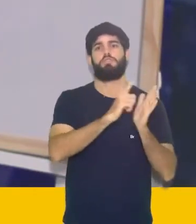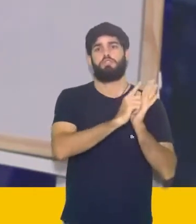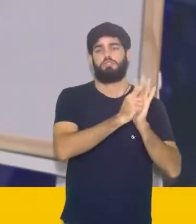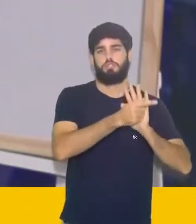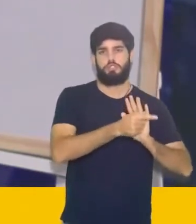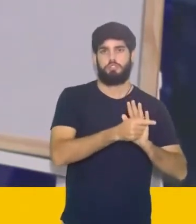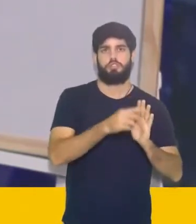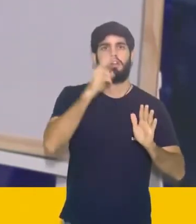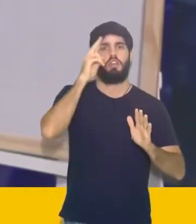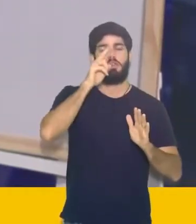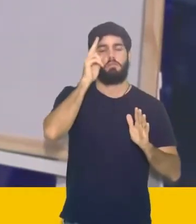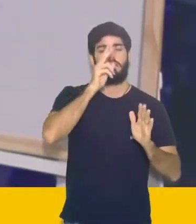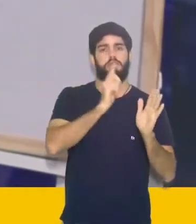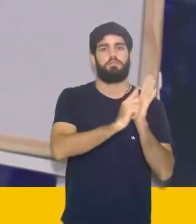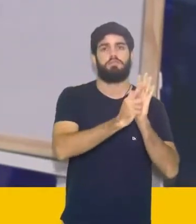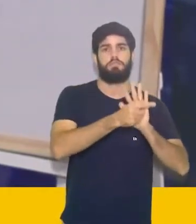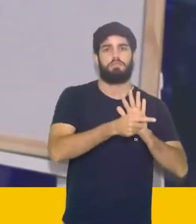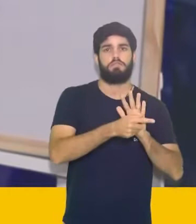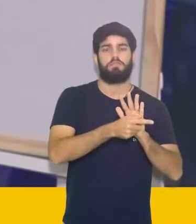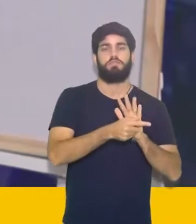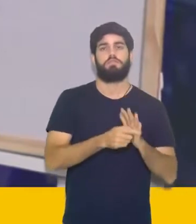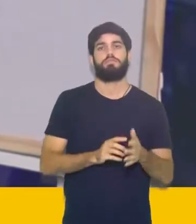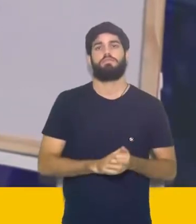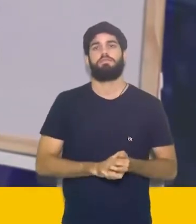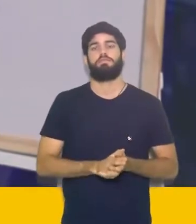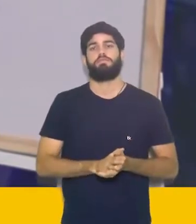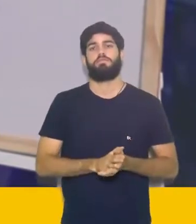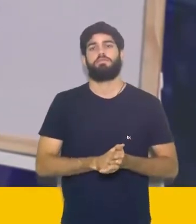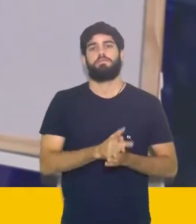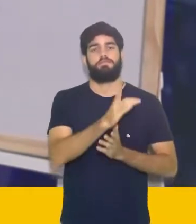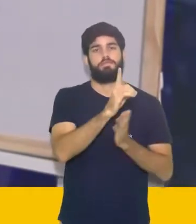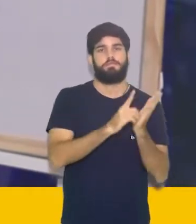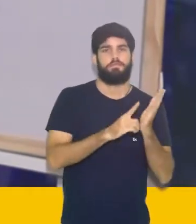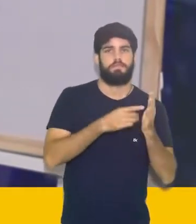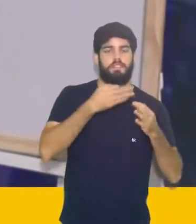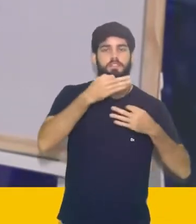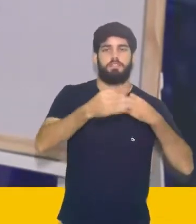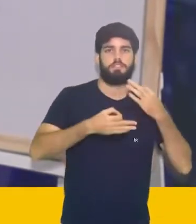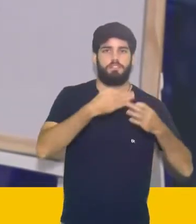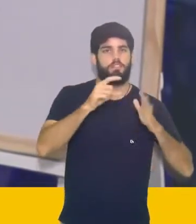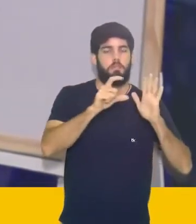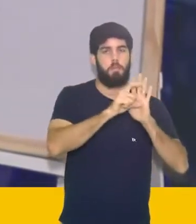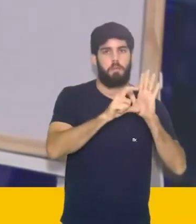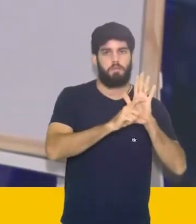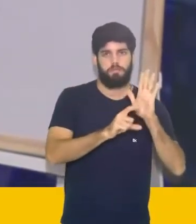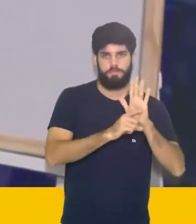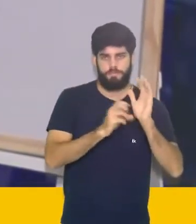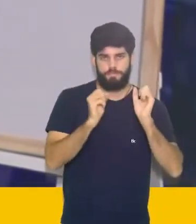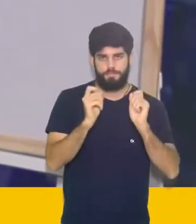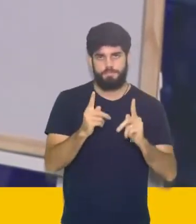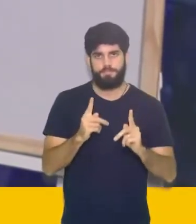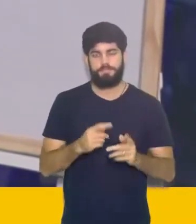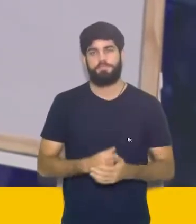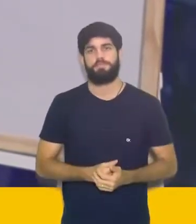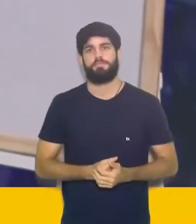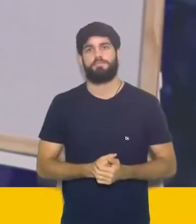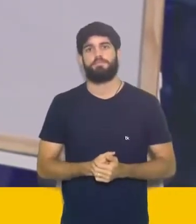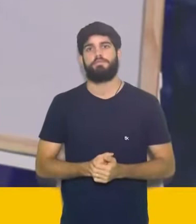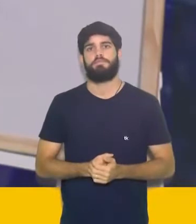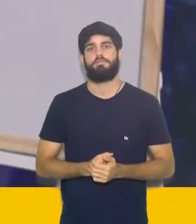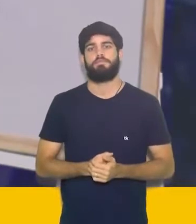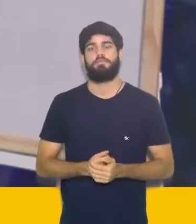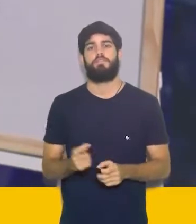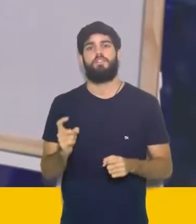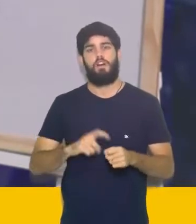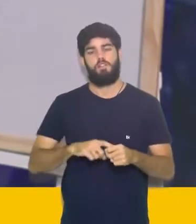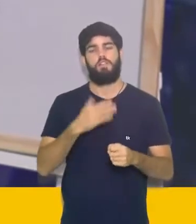certo? Relembrando o gênero dissertativo, argumentativo e prosa, certo? Vocês voltam